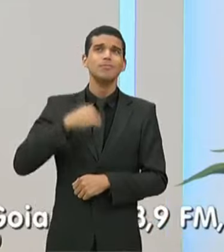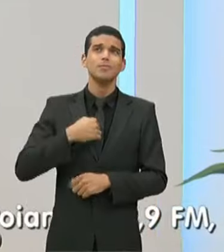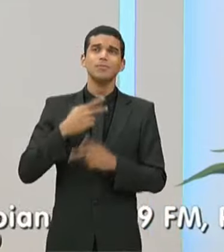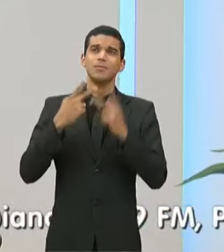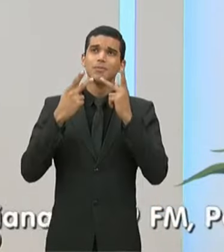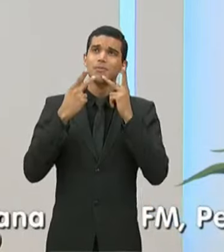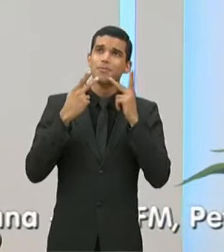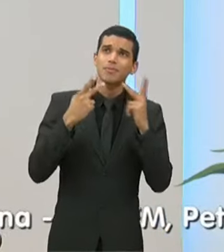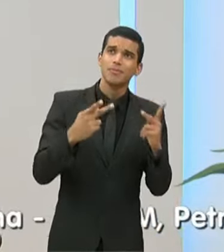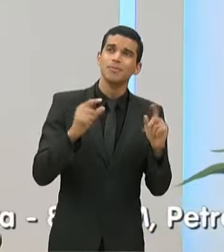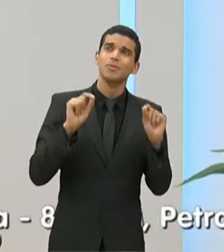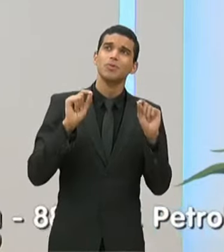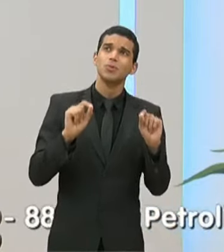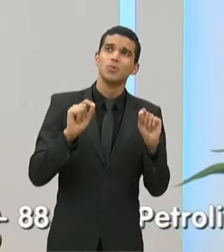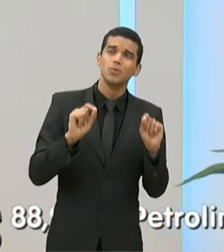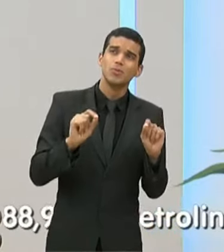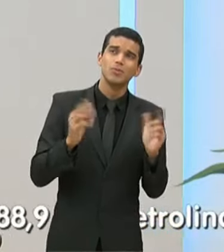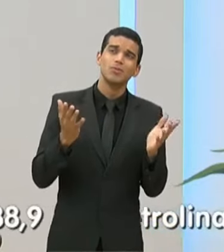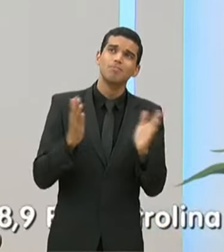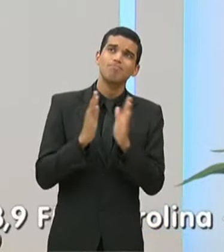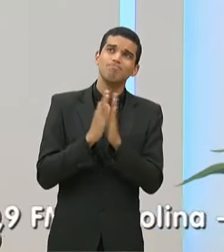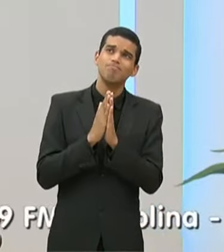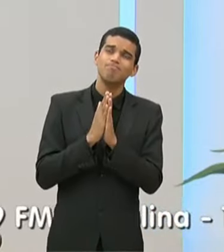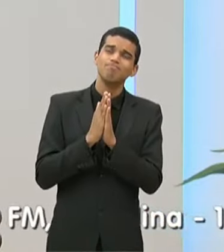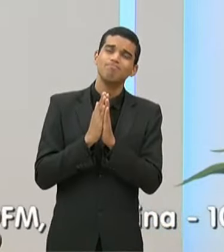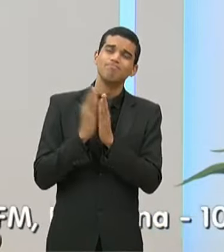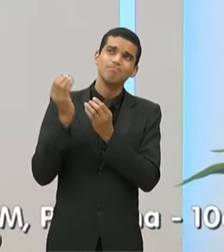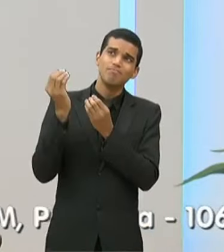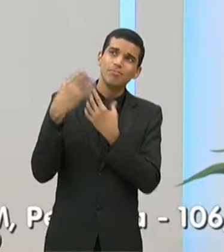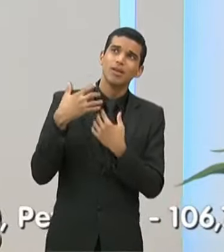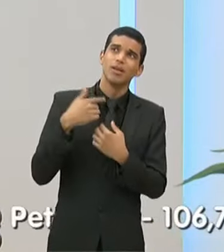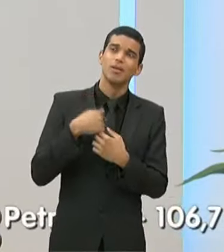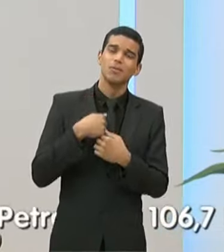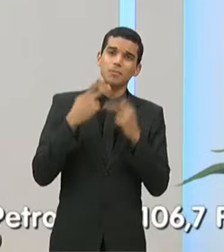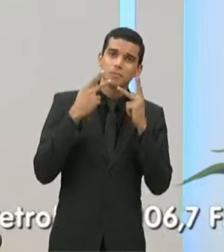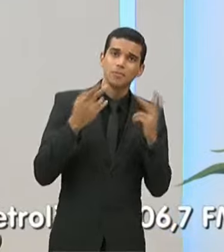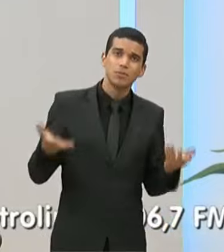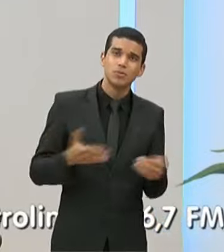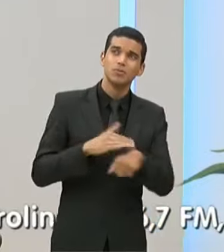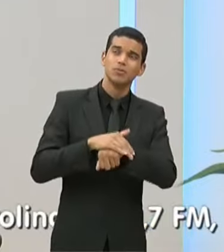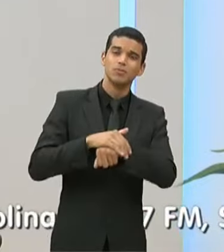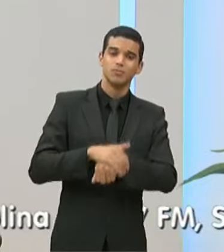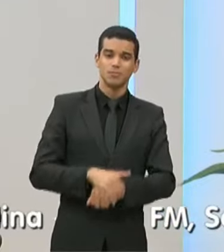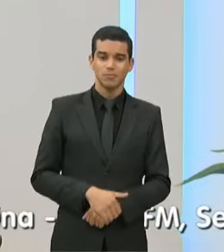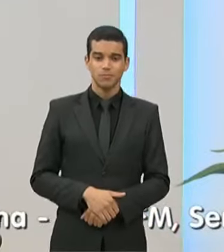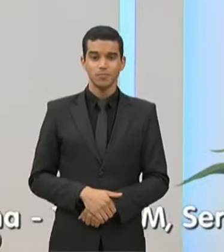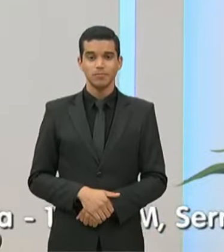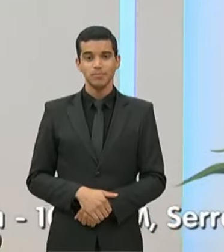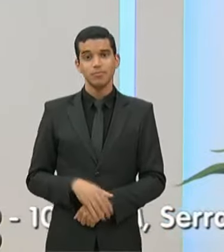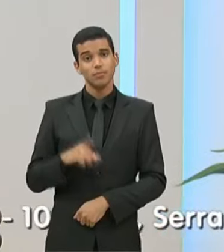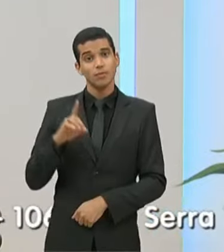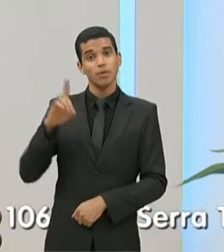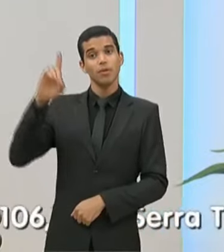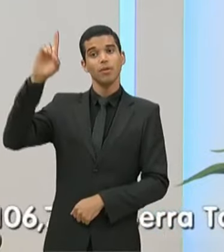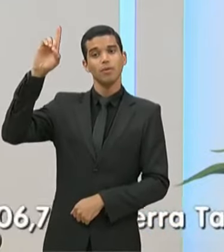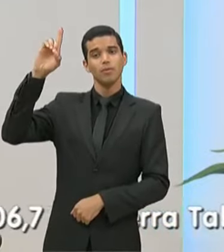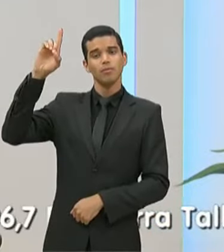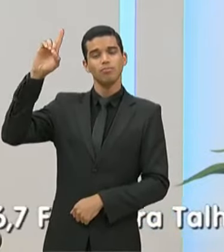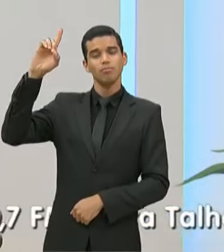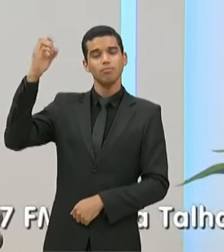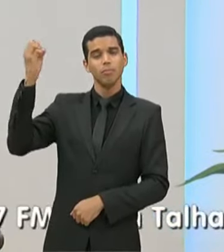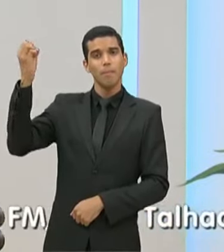a palavra a ser compartilhada na noite deste dia. E Deus propôs um